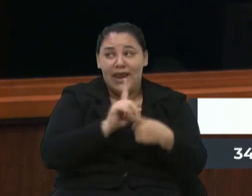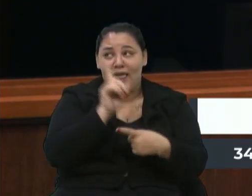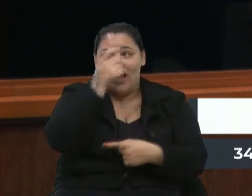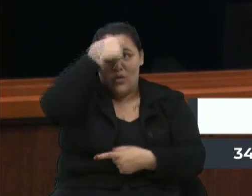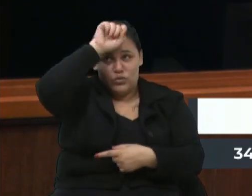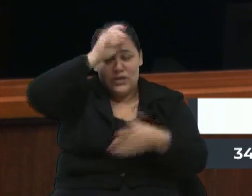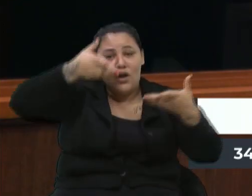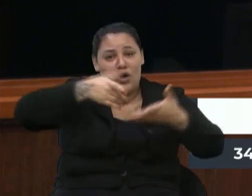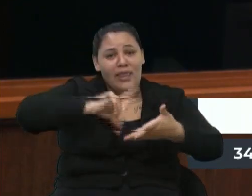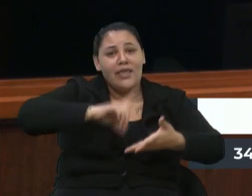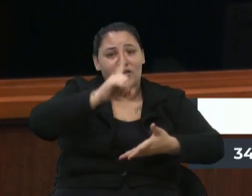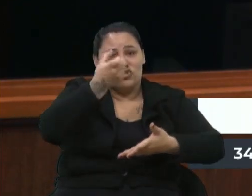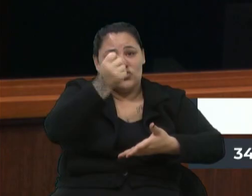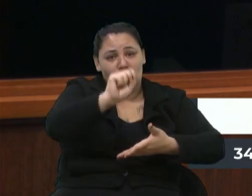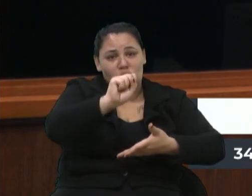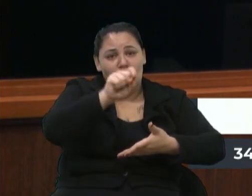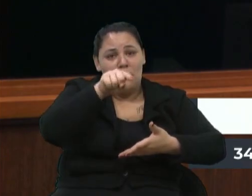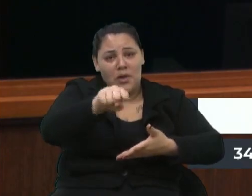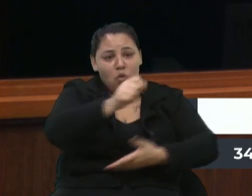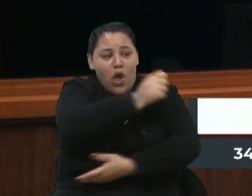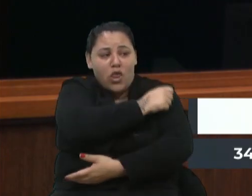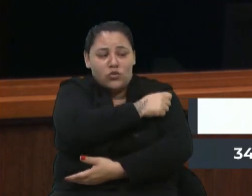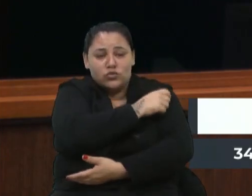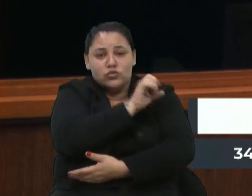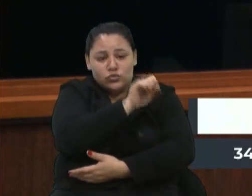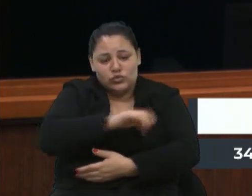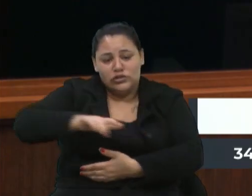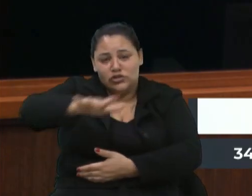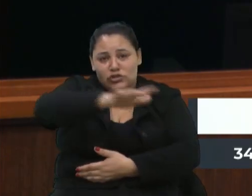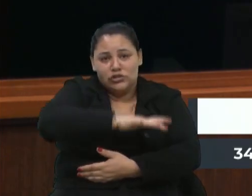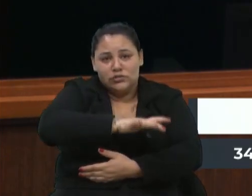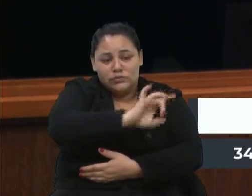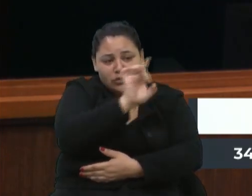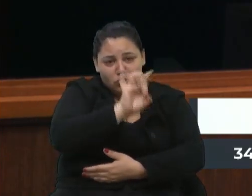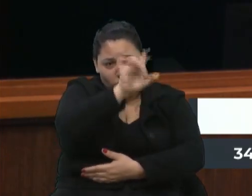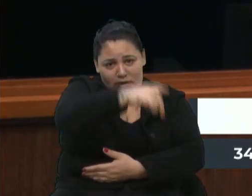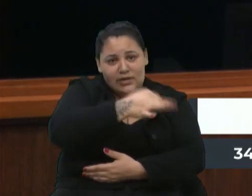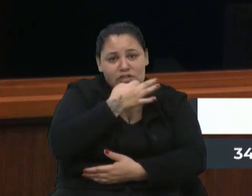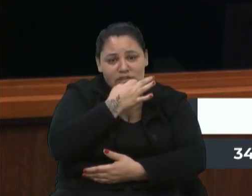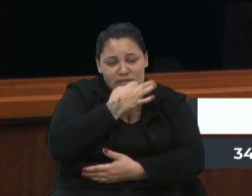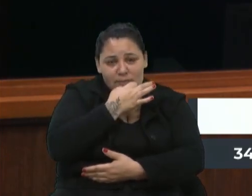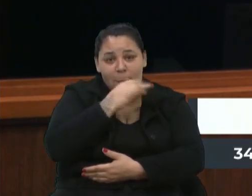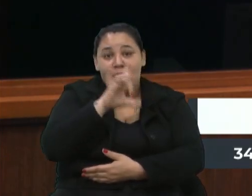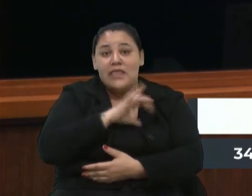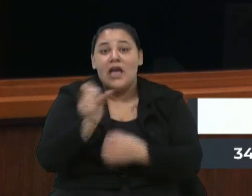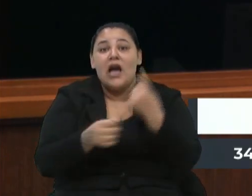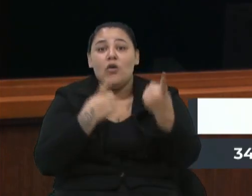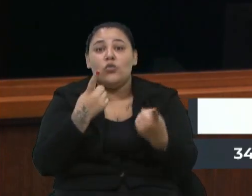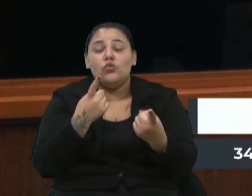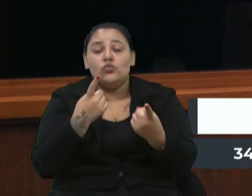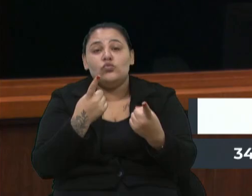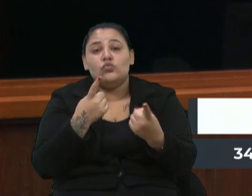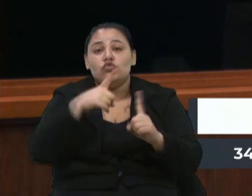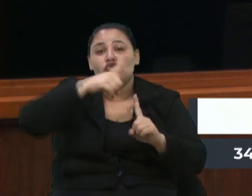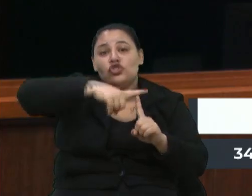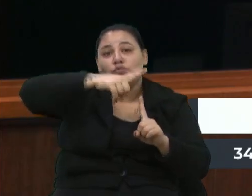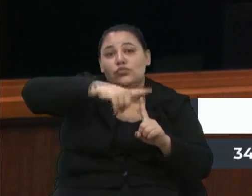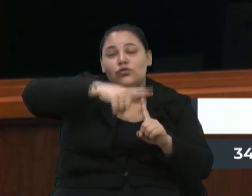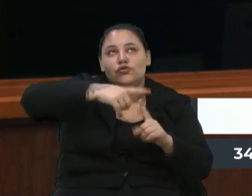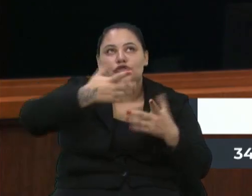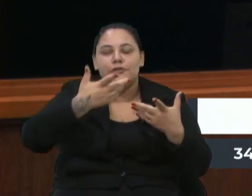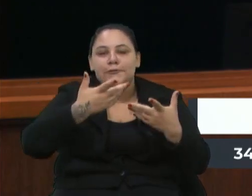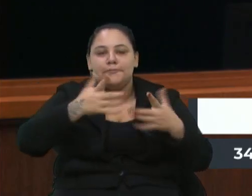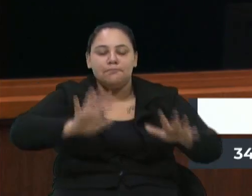UX, em toda a região, né, não só aqui na nossa, tem algum tipo de benefício,